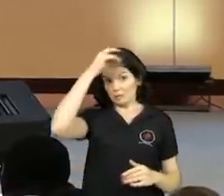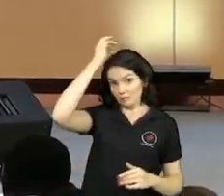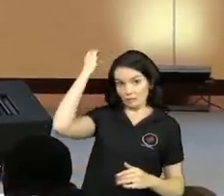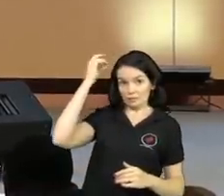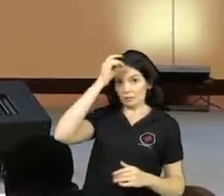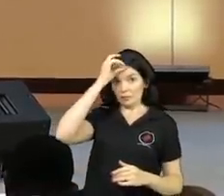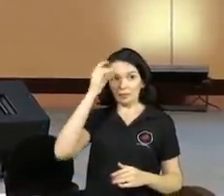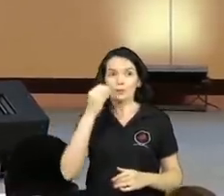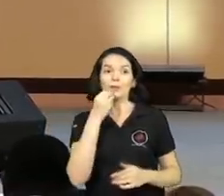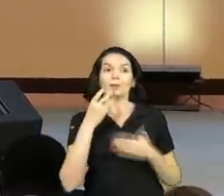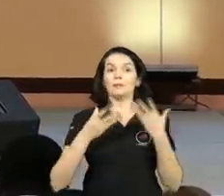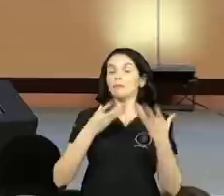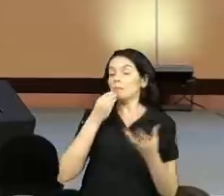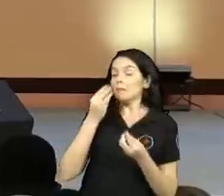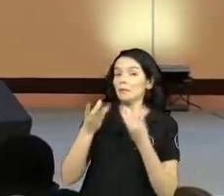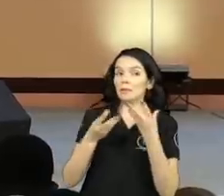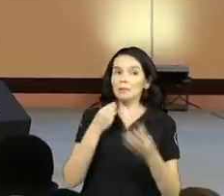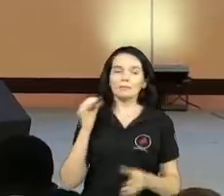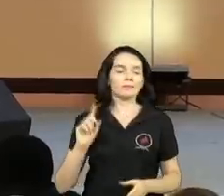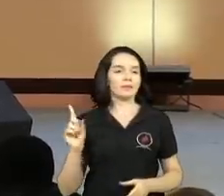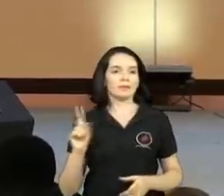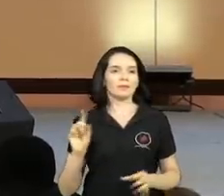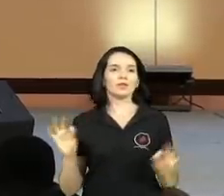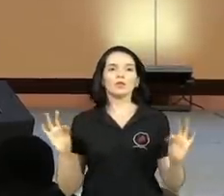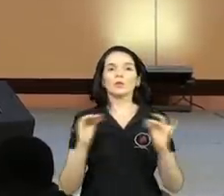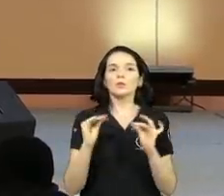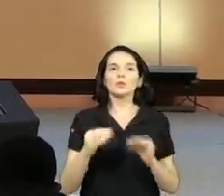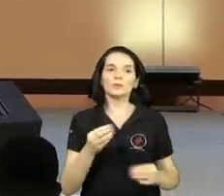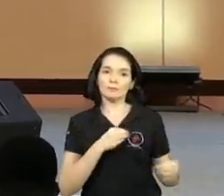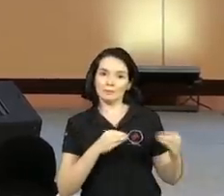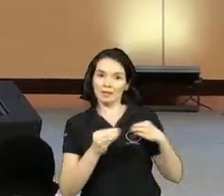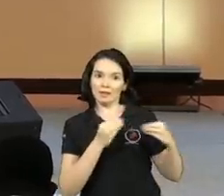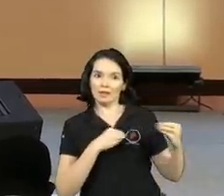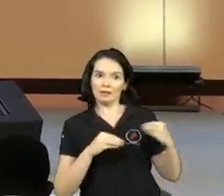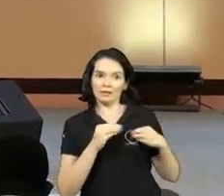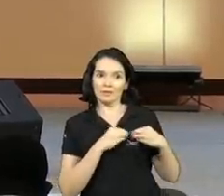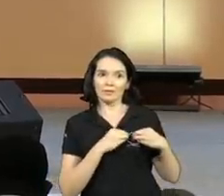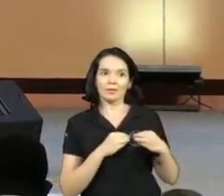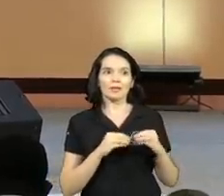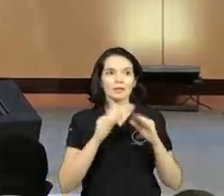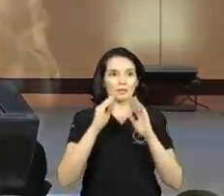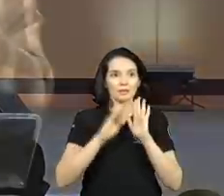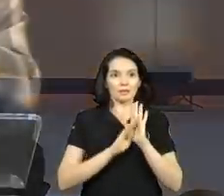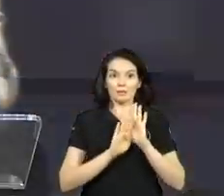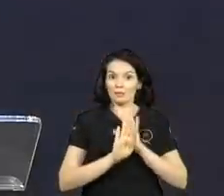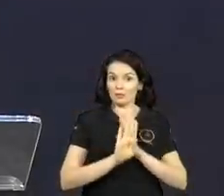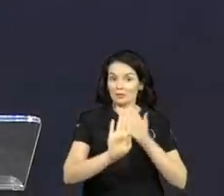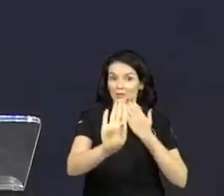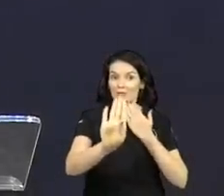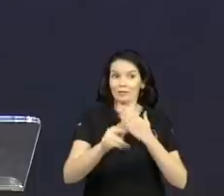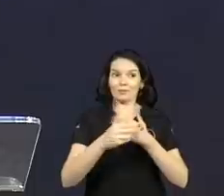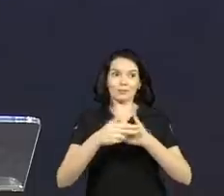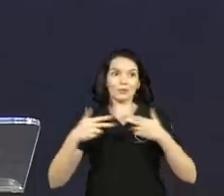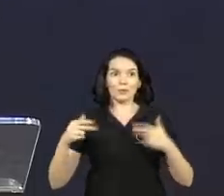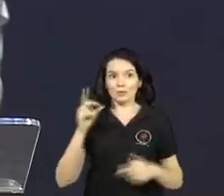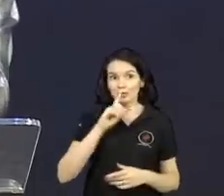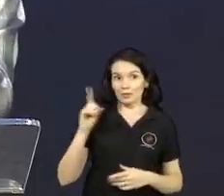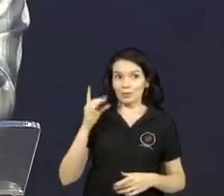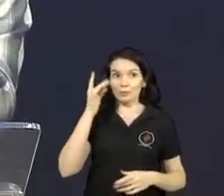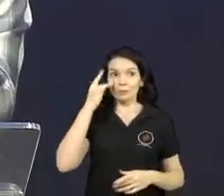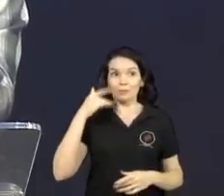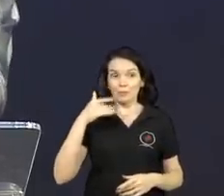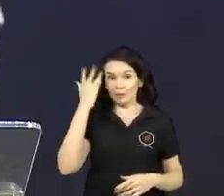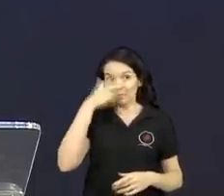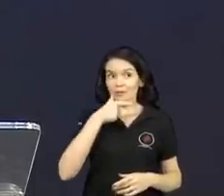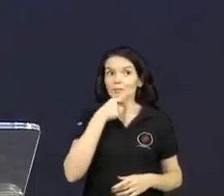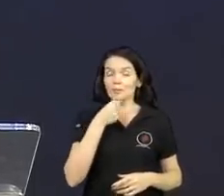bonzinho, porque todos pecaram e destituídos estão da glória de Deus. A prova que todo homem é pecador é que o homem sofre e